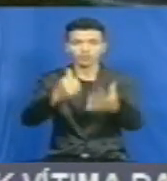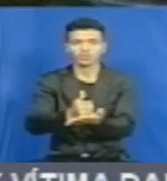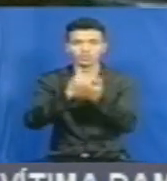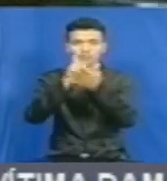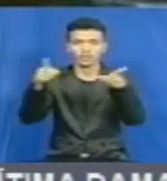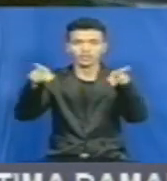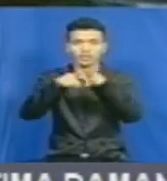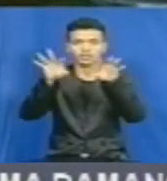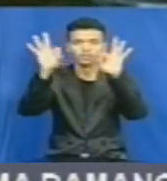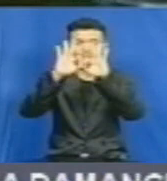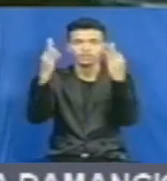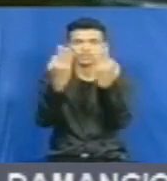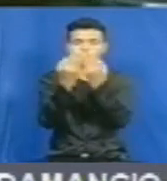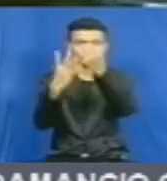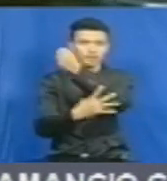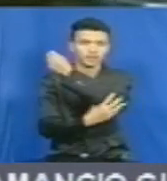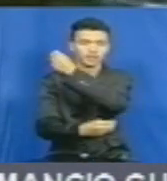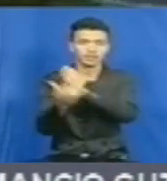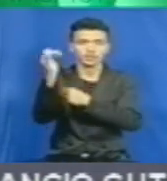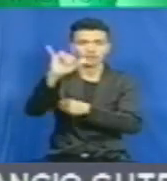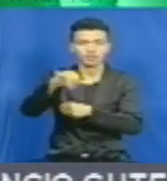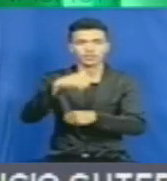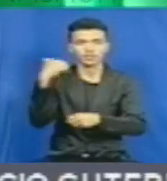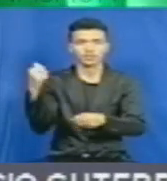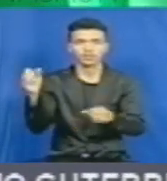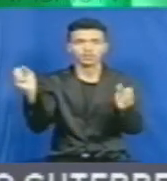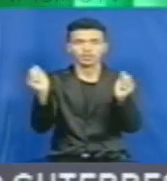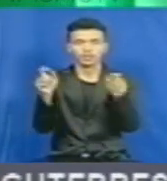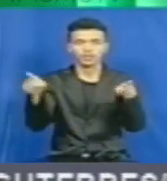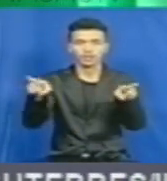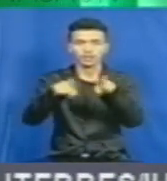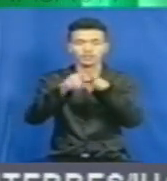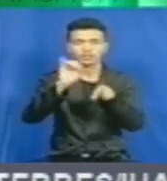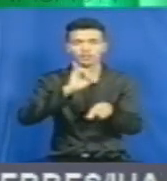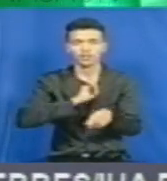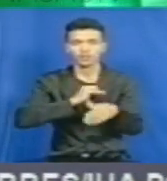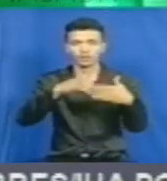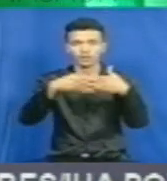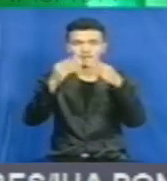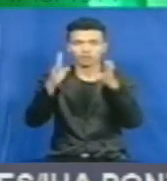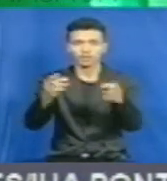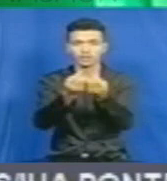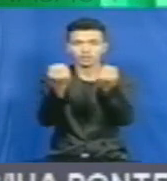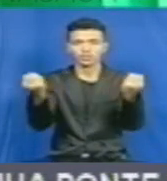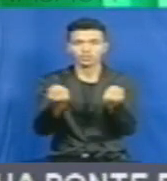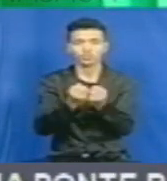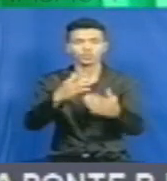ba família vulnerável Sira Seluk. Hanessa, how, Hanessa, a autoridade, yes, suca aldeia, mas